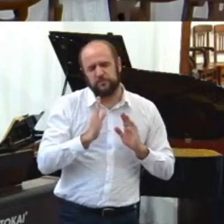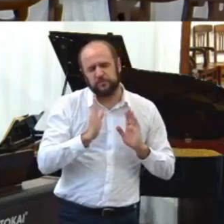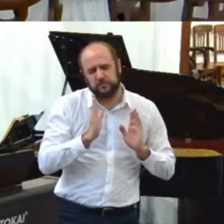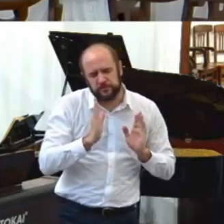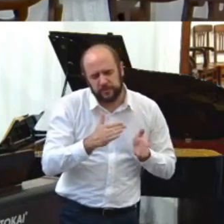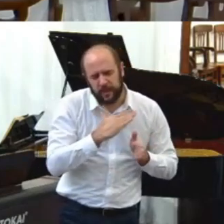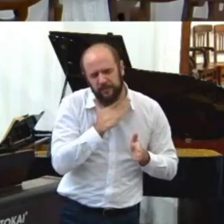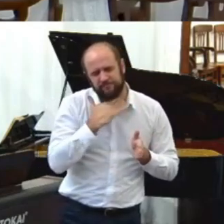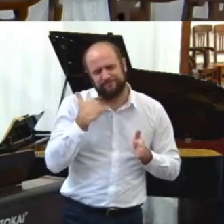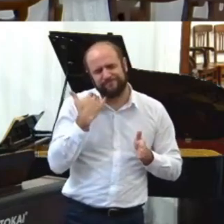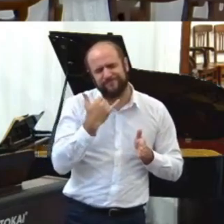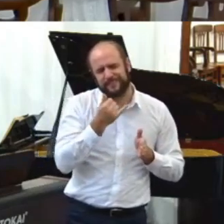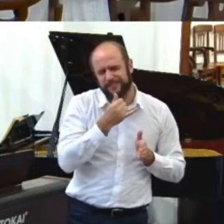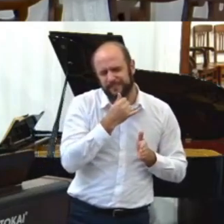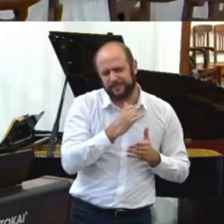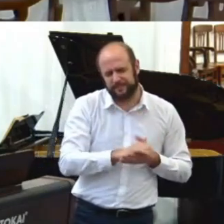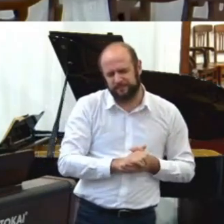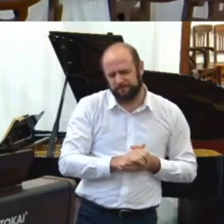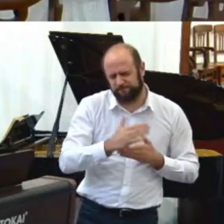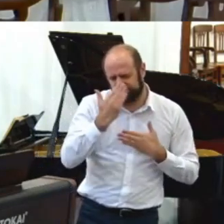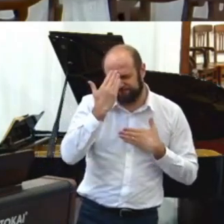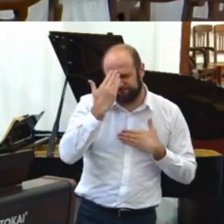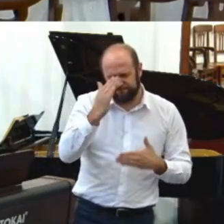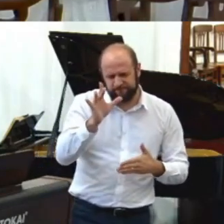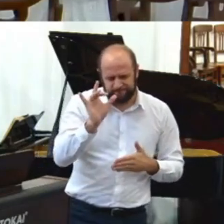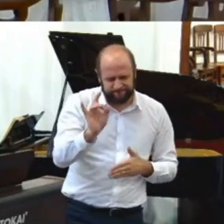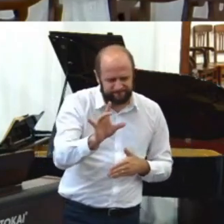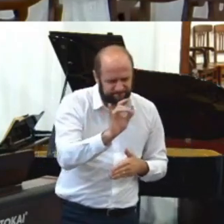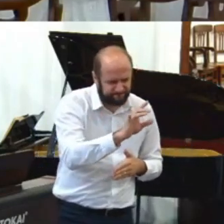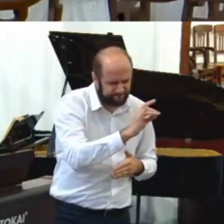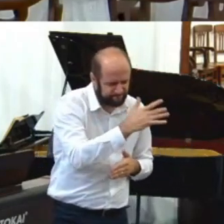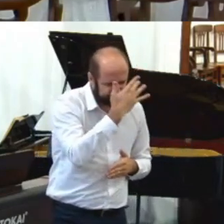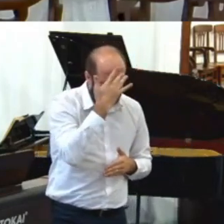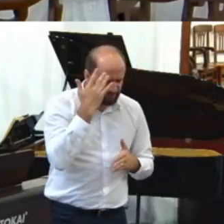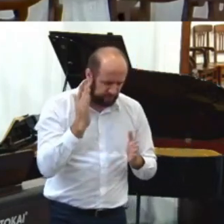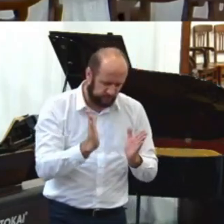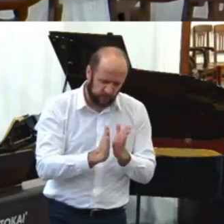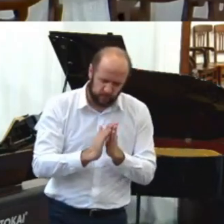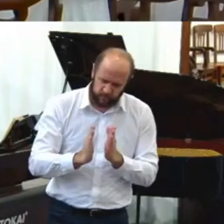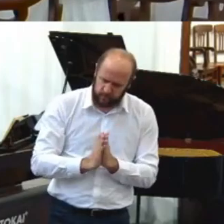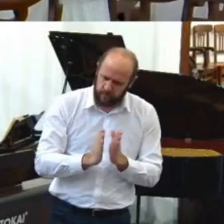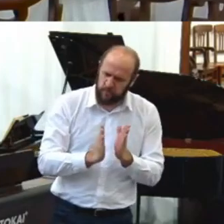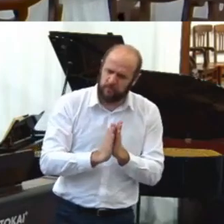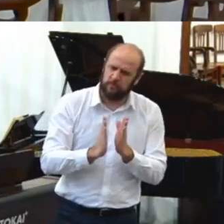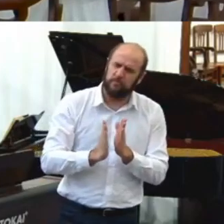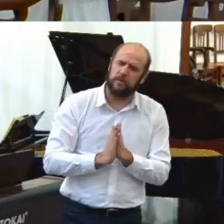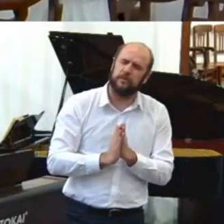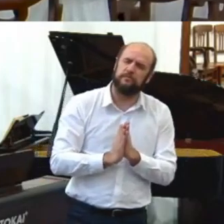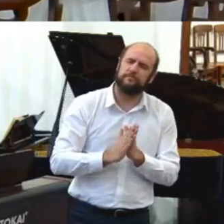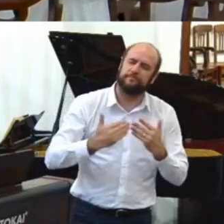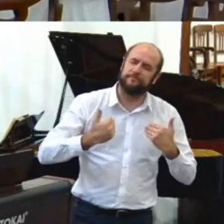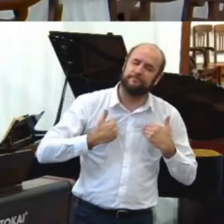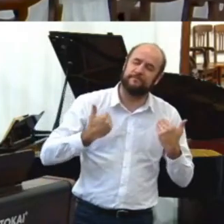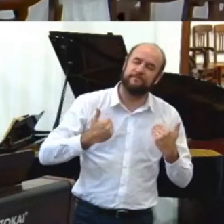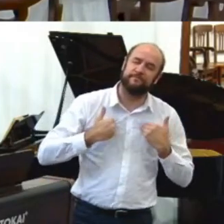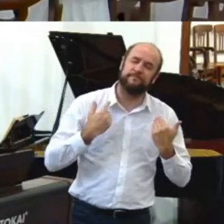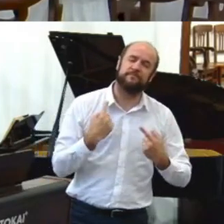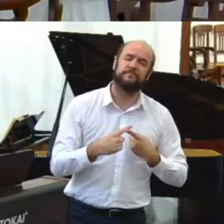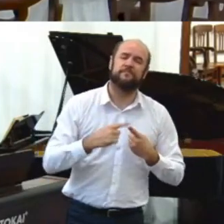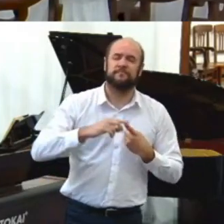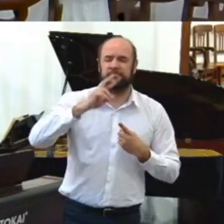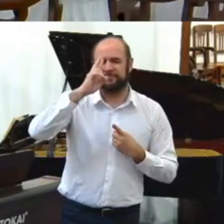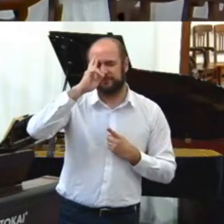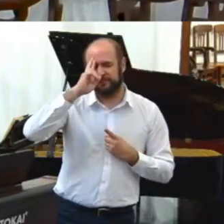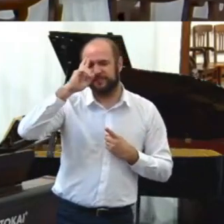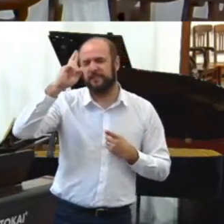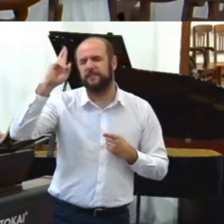partiram. Te agradecer por cada uma delas, te louvar, nos alegrar porque o Senhor é o